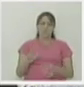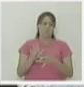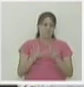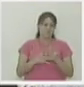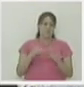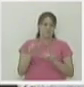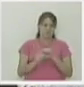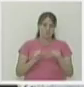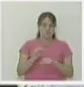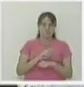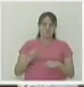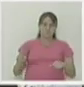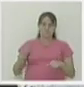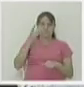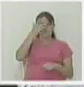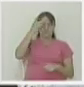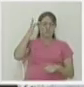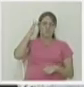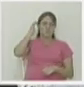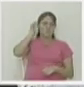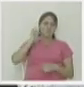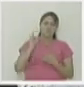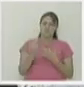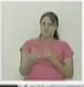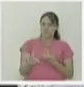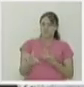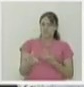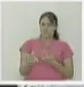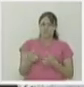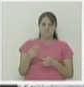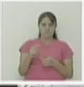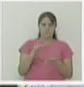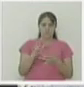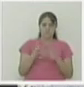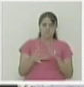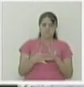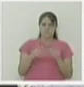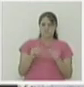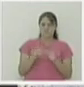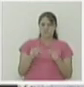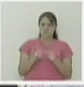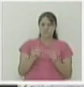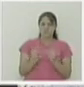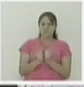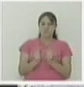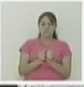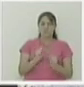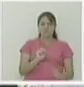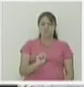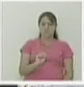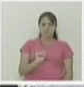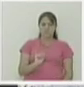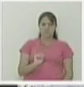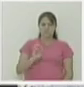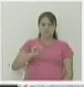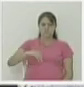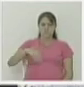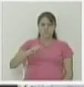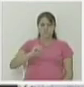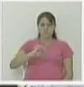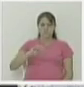isso também. Por exemplo, como ele fez com o próprio Simão, que Jesus